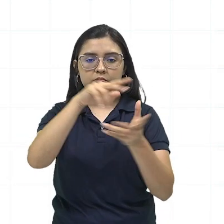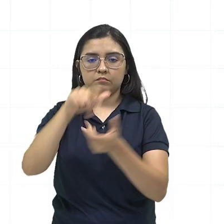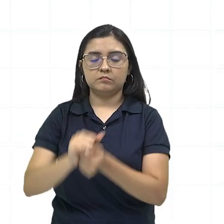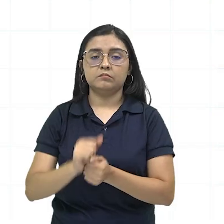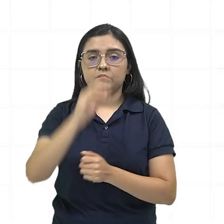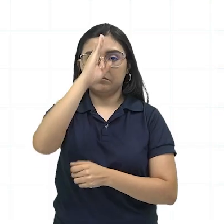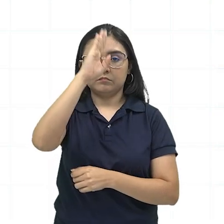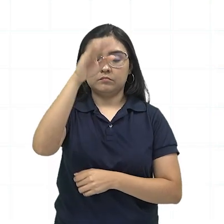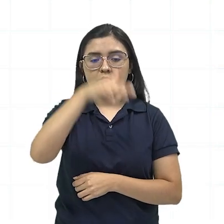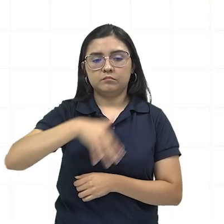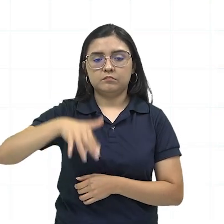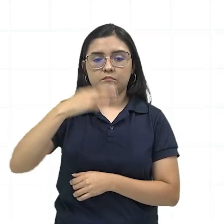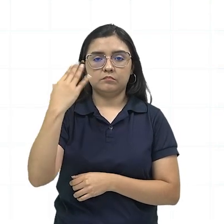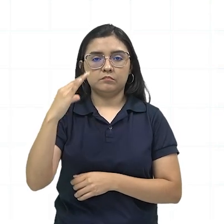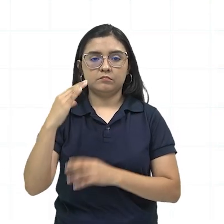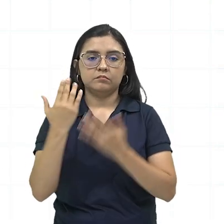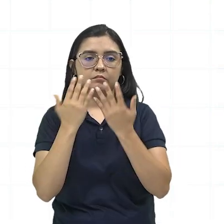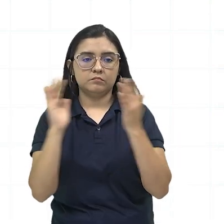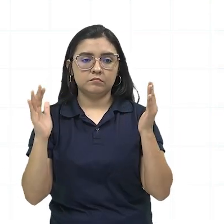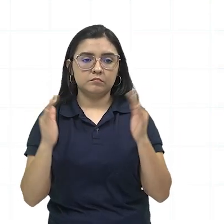nas ciências naturais.